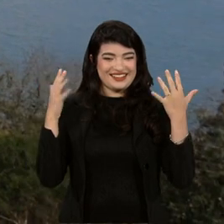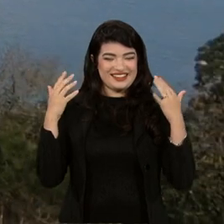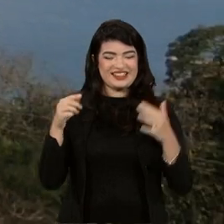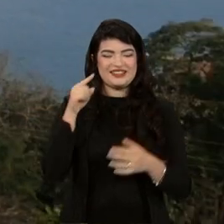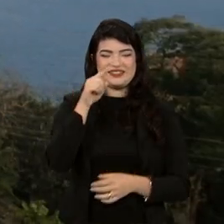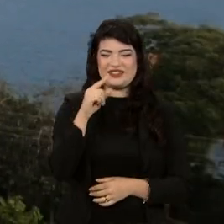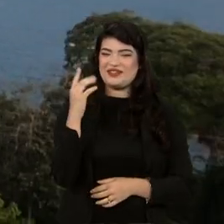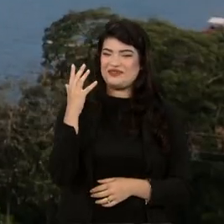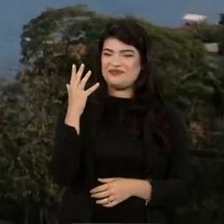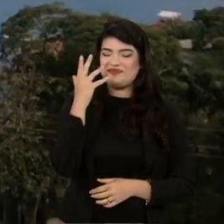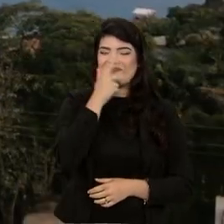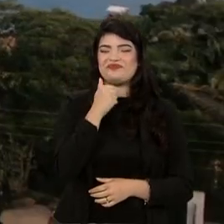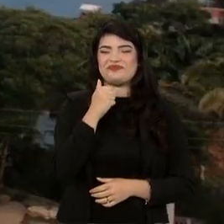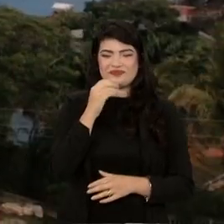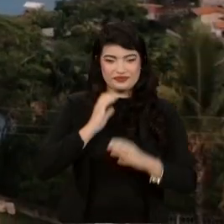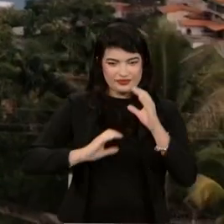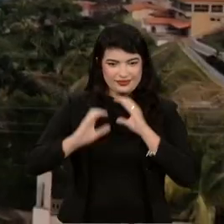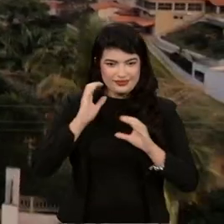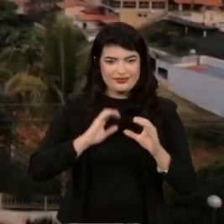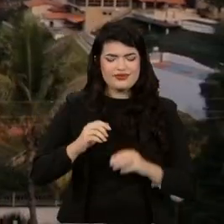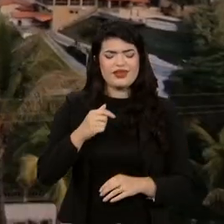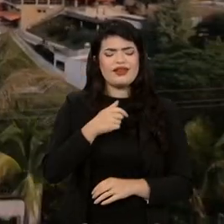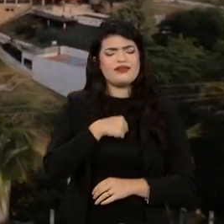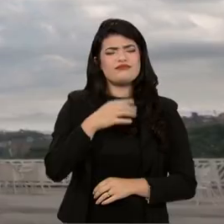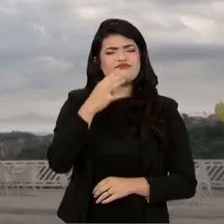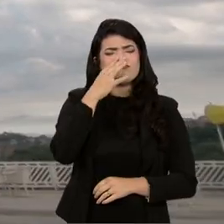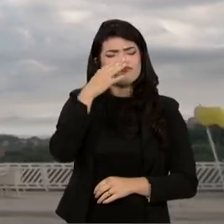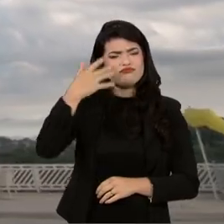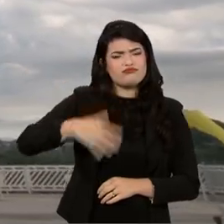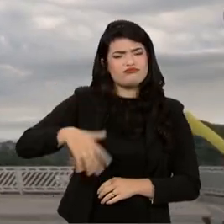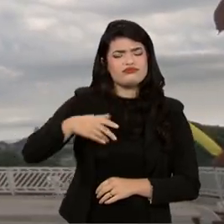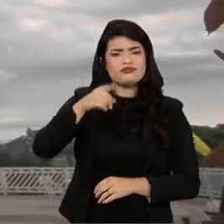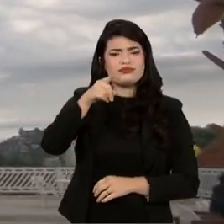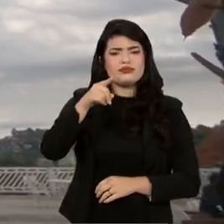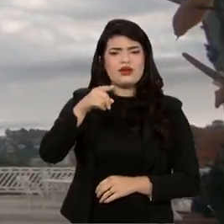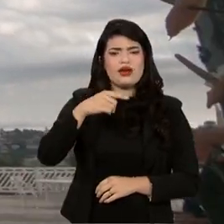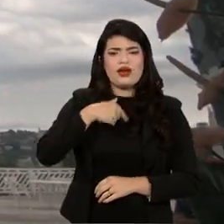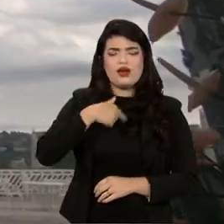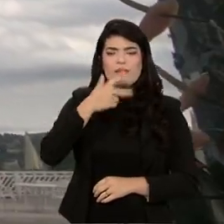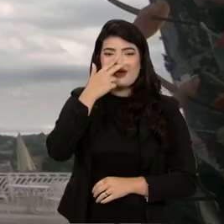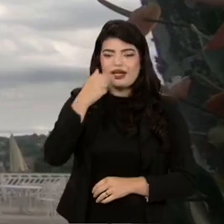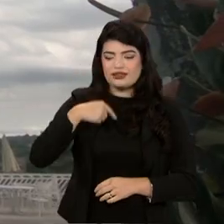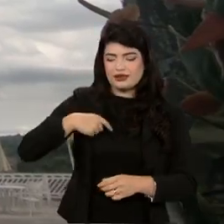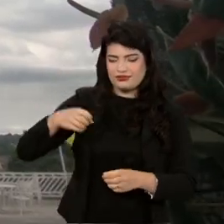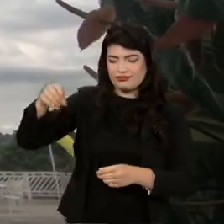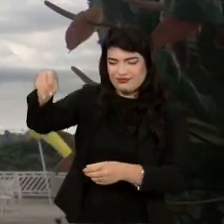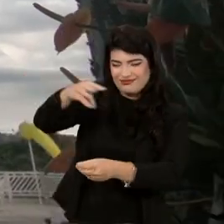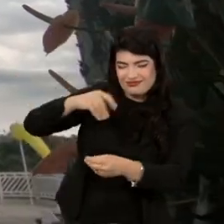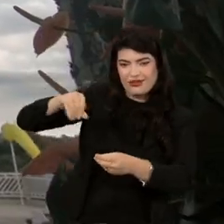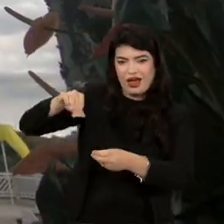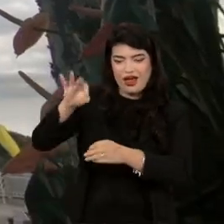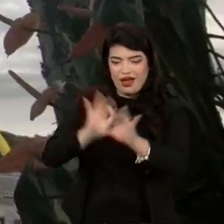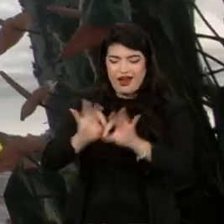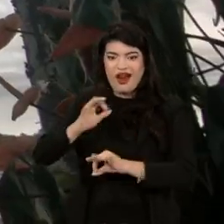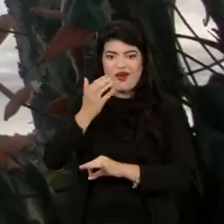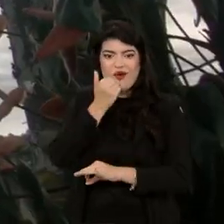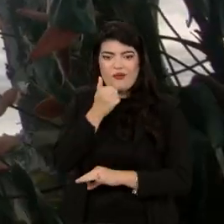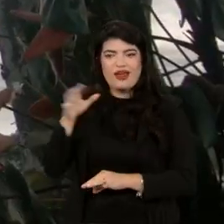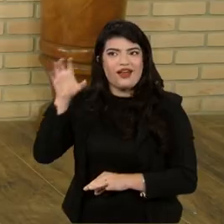Que puta. Eu fico inspirado aqui, eu vou colocando as coisas no ritmo da moda.